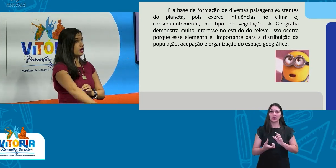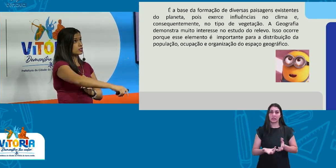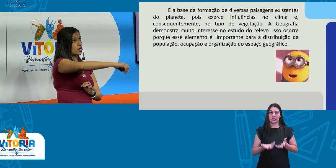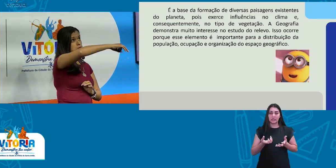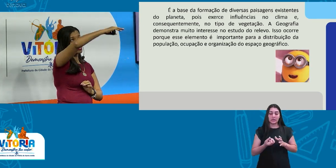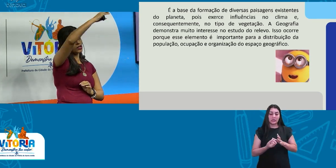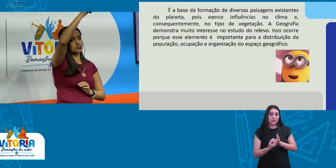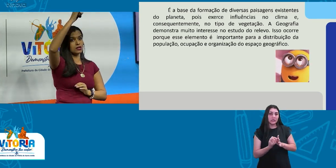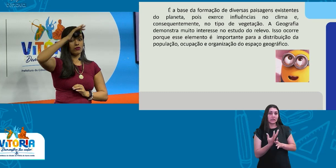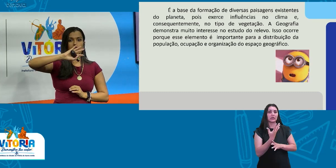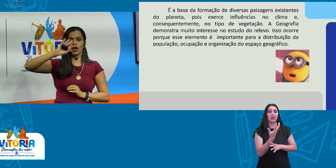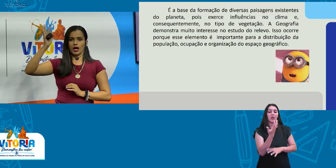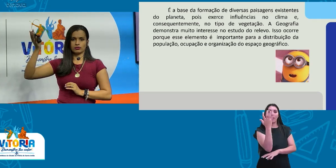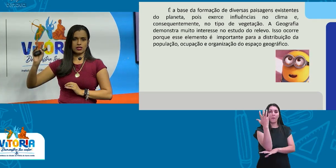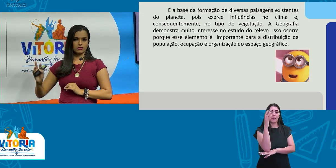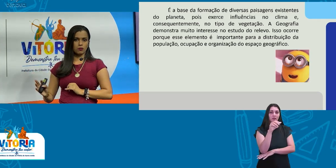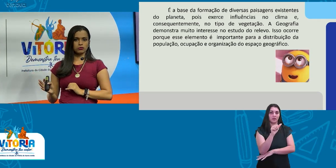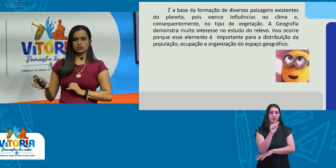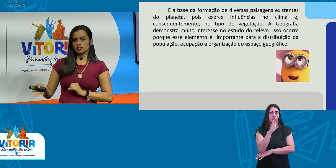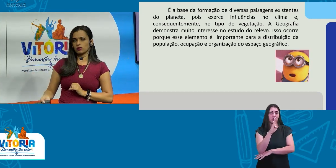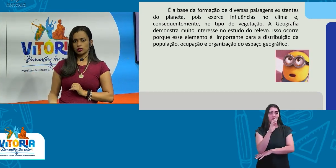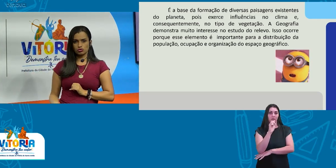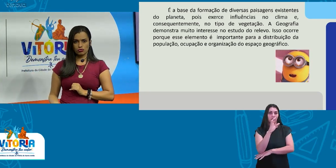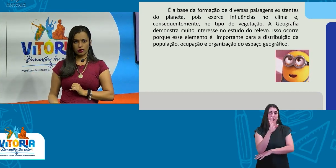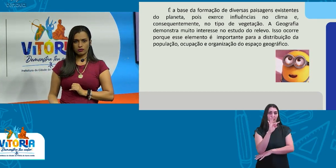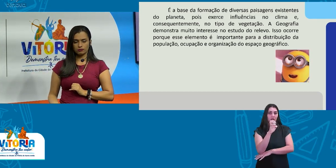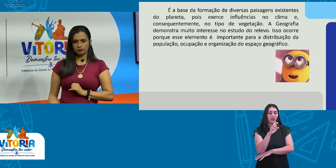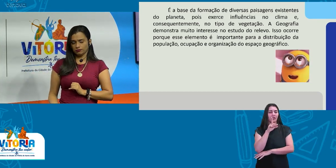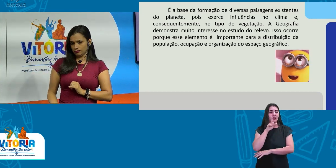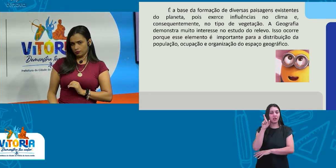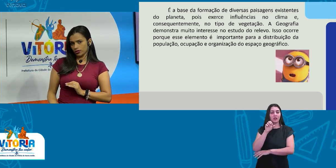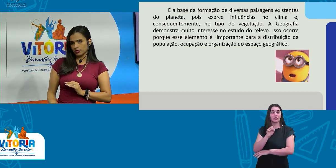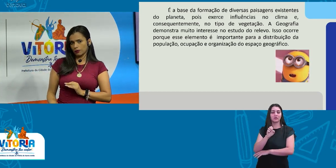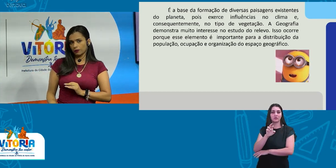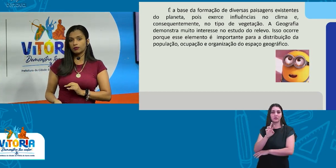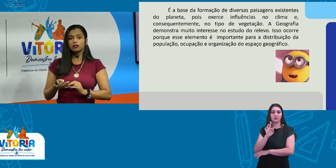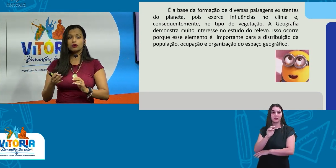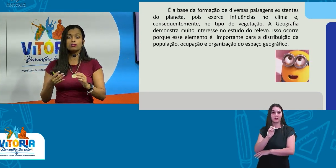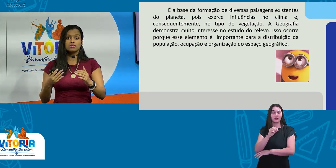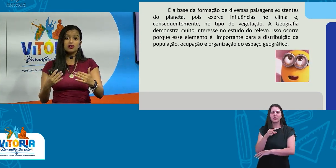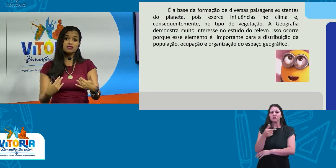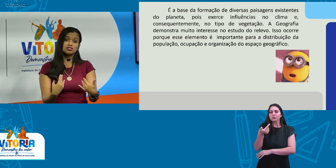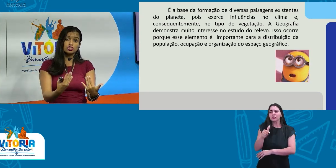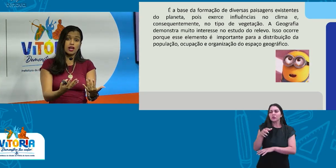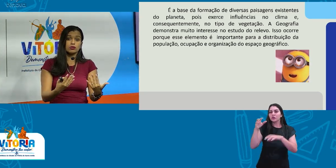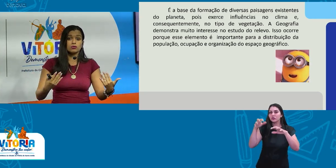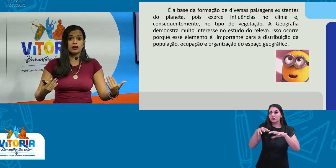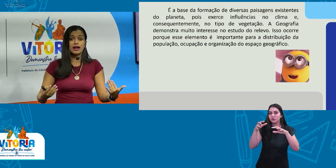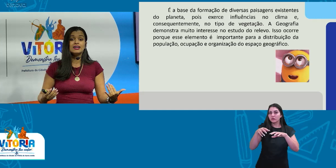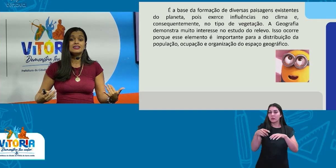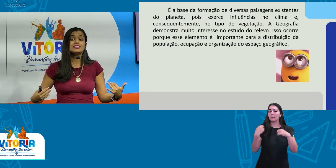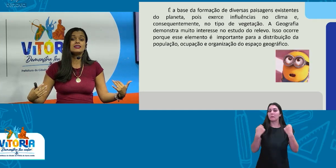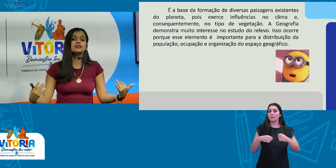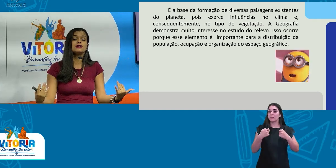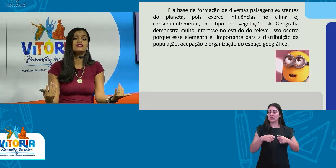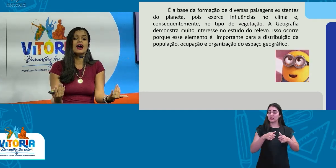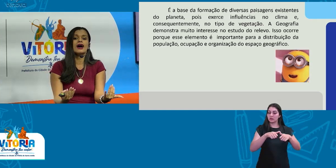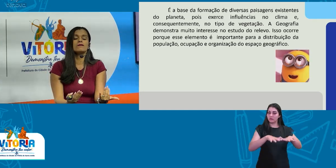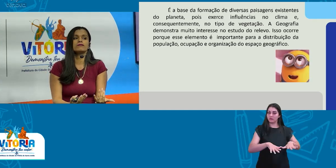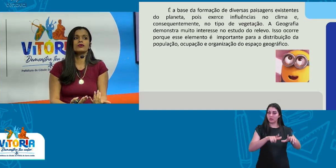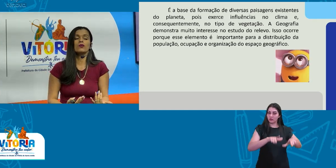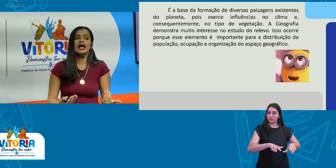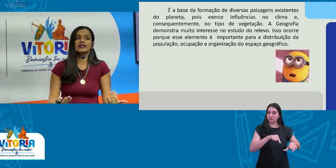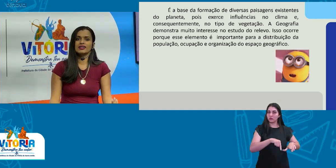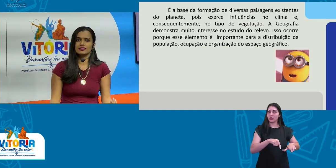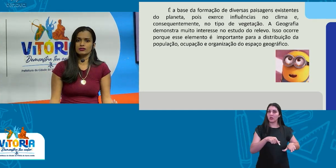de abacate, que é bem grandão, lá no sertão, onde eu sei que não tem chuva, por exemplo. Então, você tem que se instalar num lugar que lhe